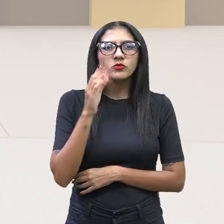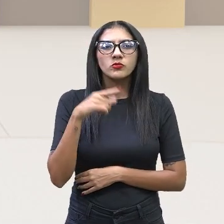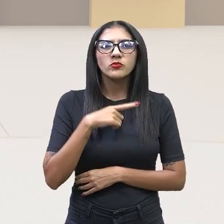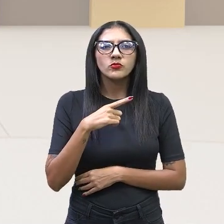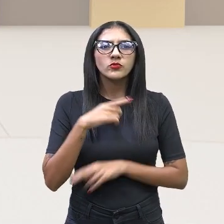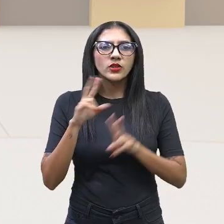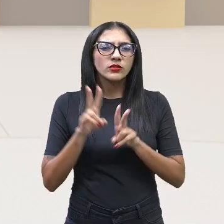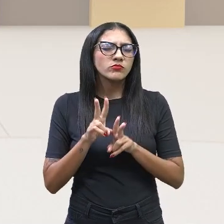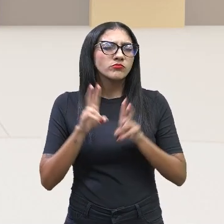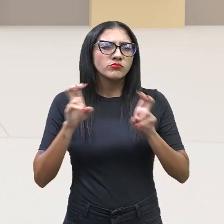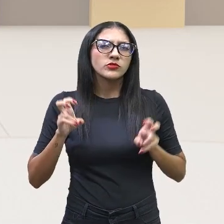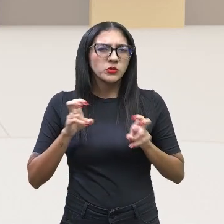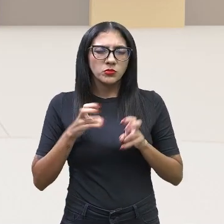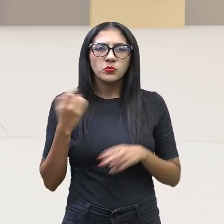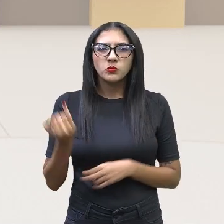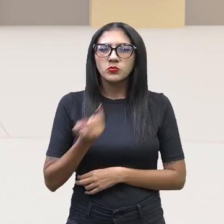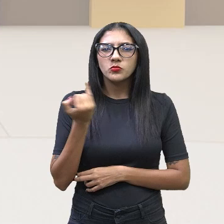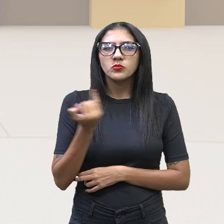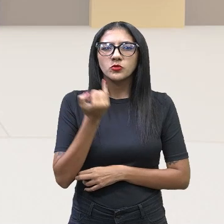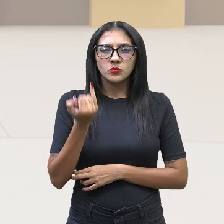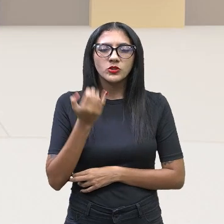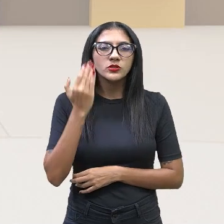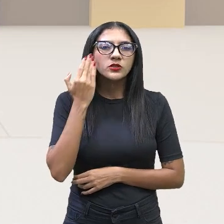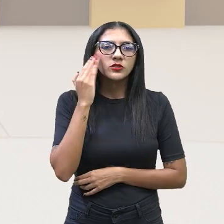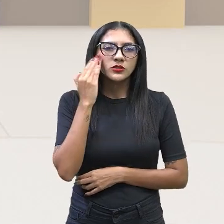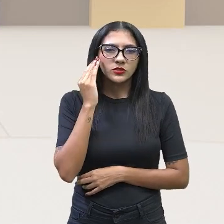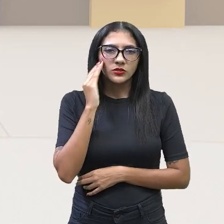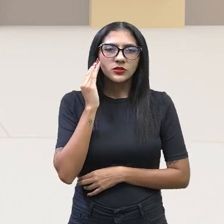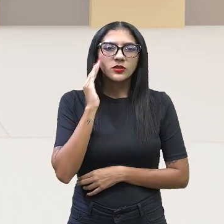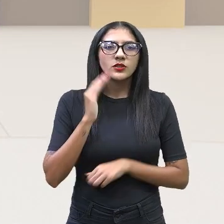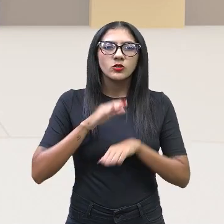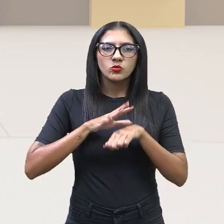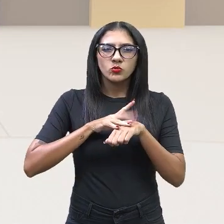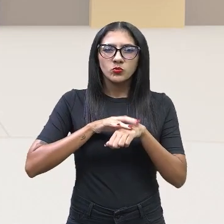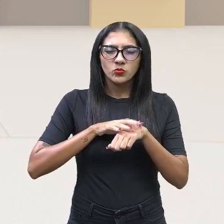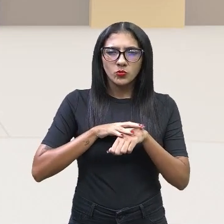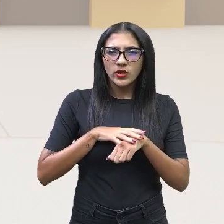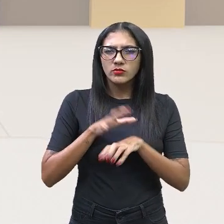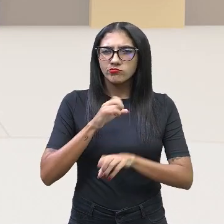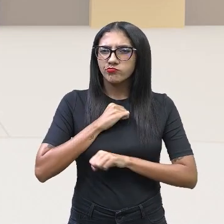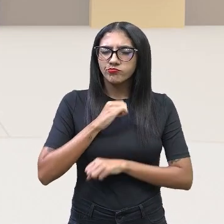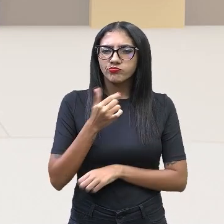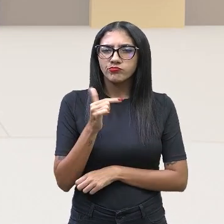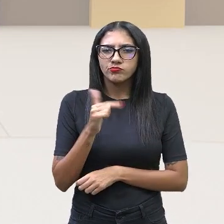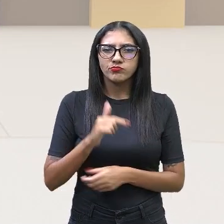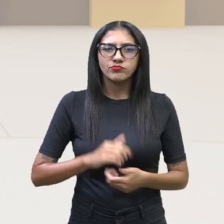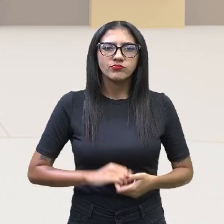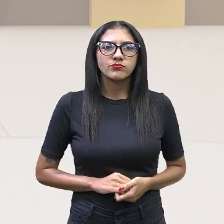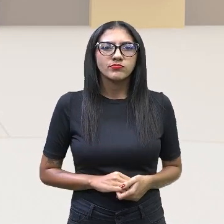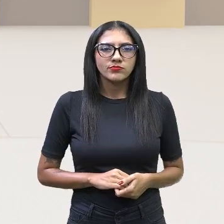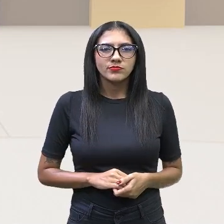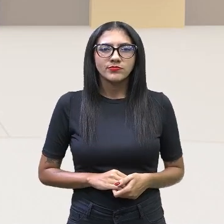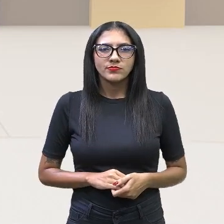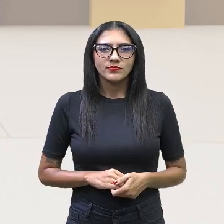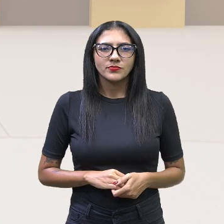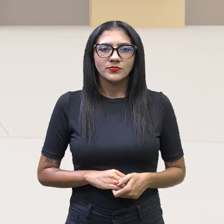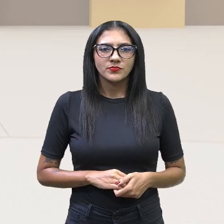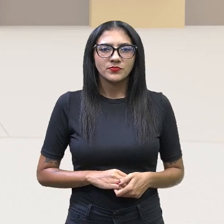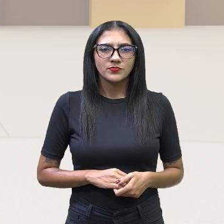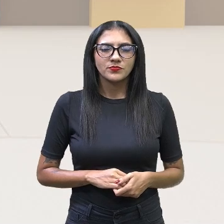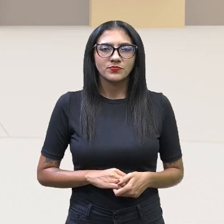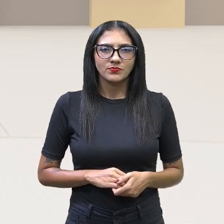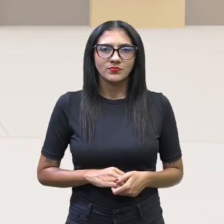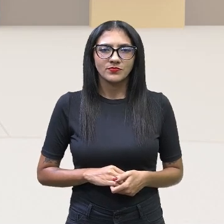natureza e suas tecnologias para a compreensão das doenças crônicas não transmissíveis, DCNT. O que